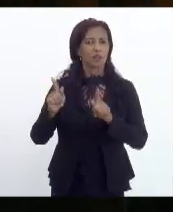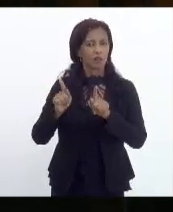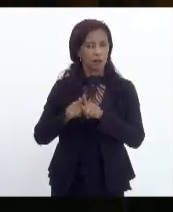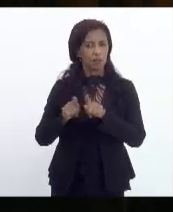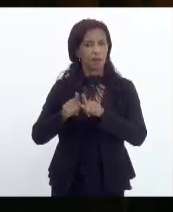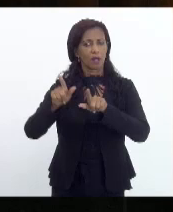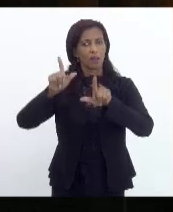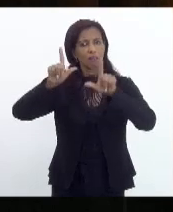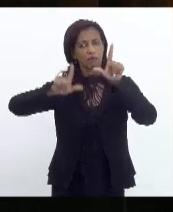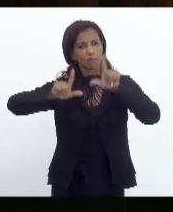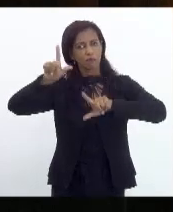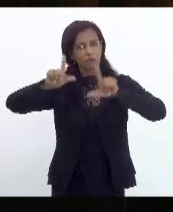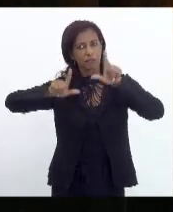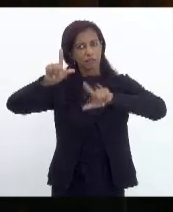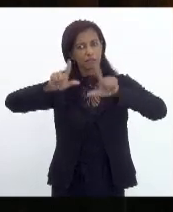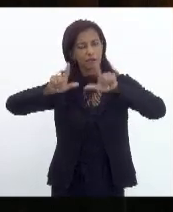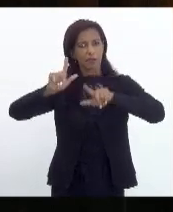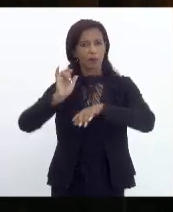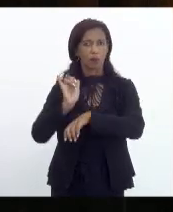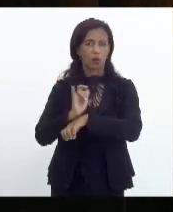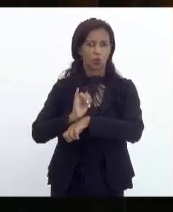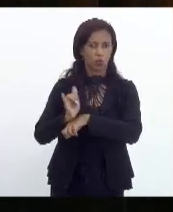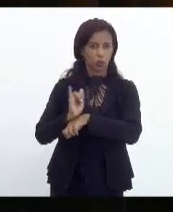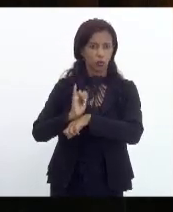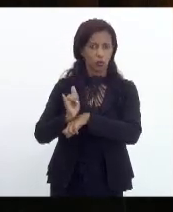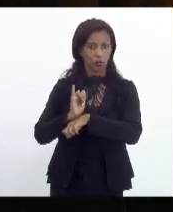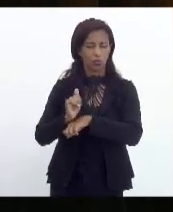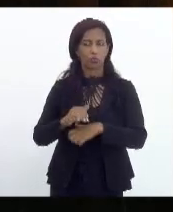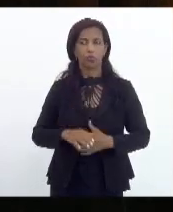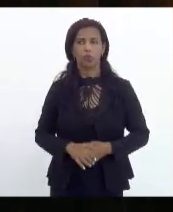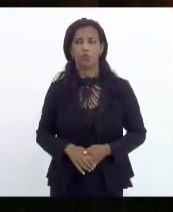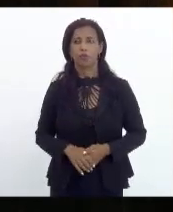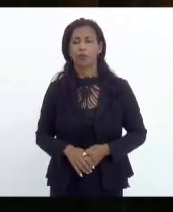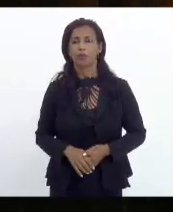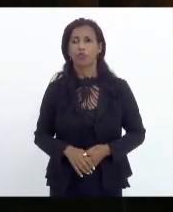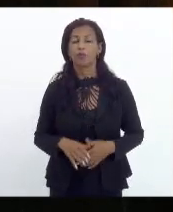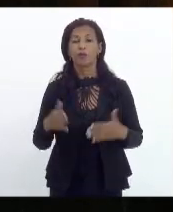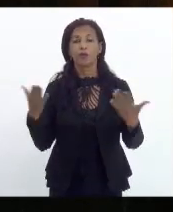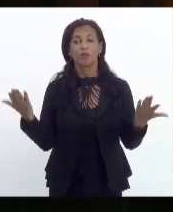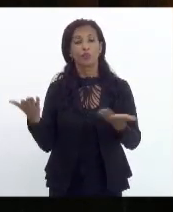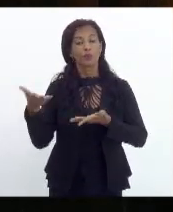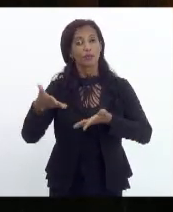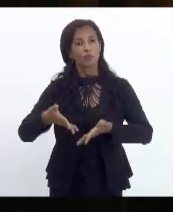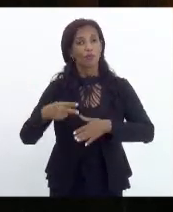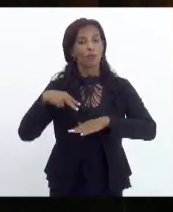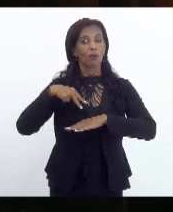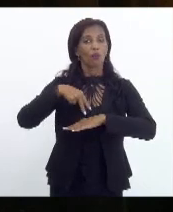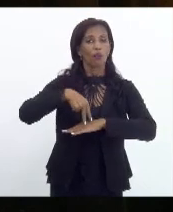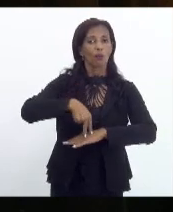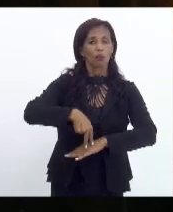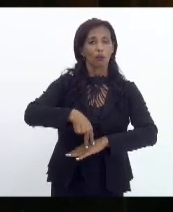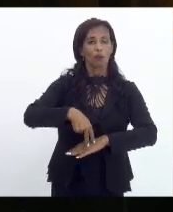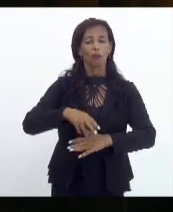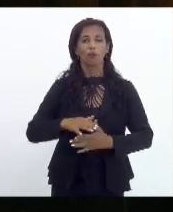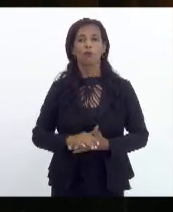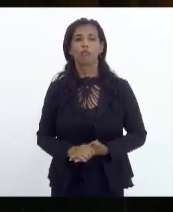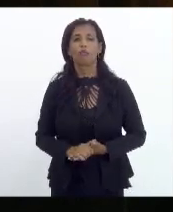assistem pelo canal do YouTube é hoje eu venho a esta Tribuna